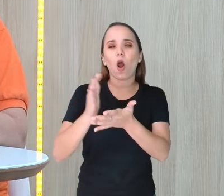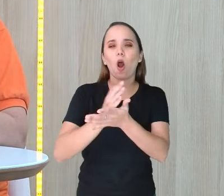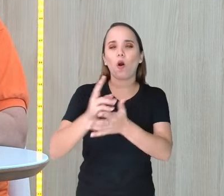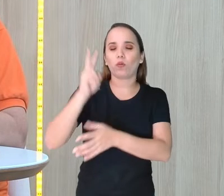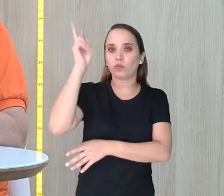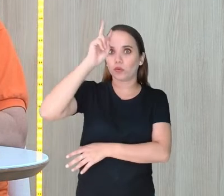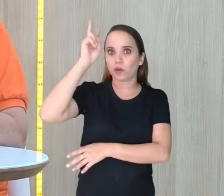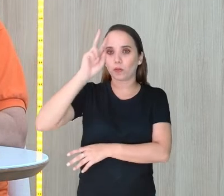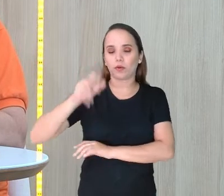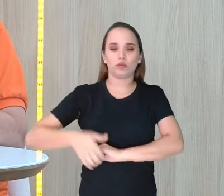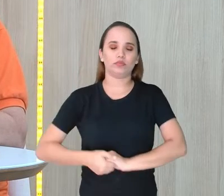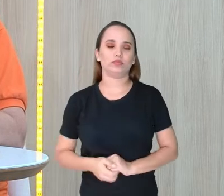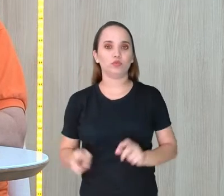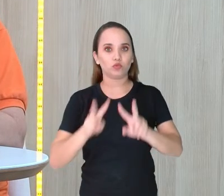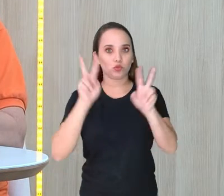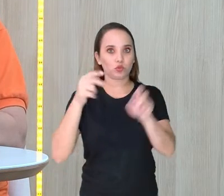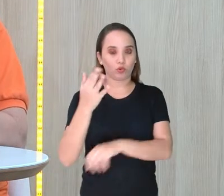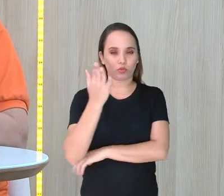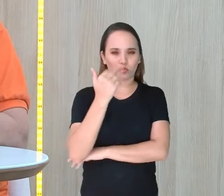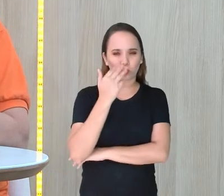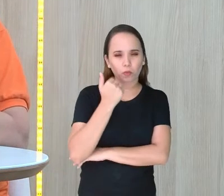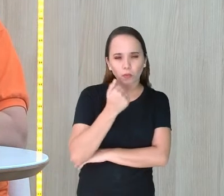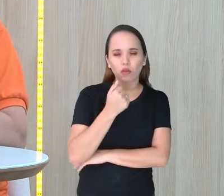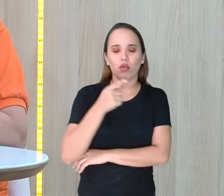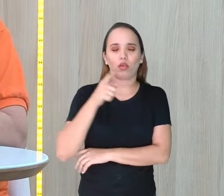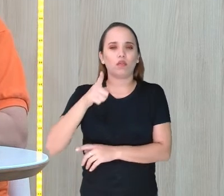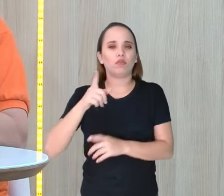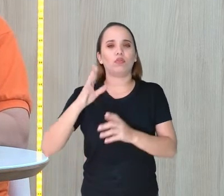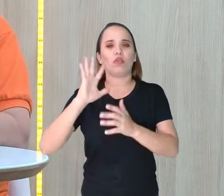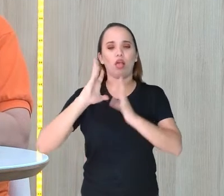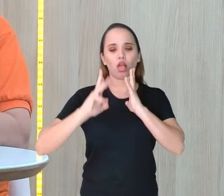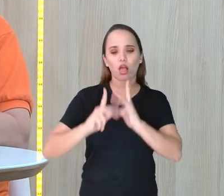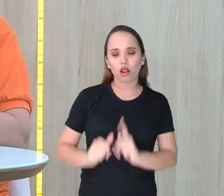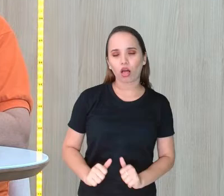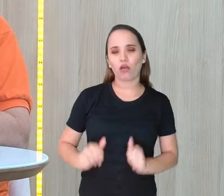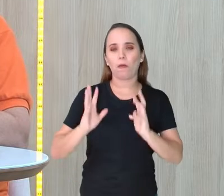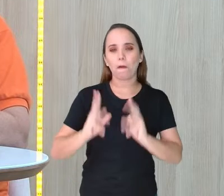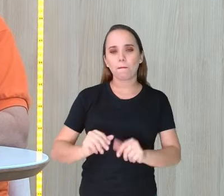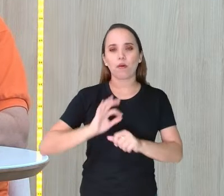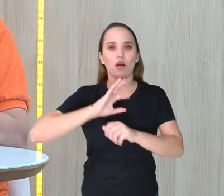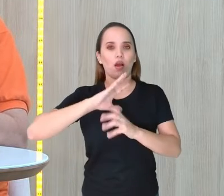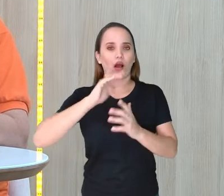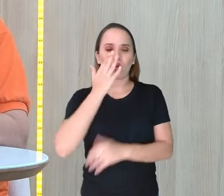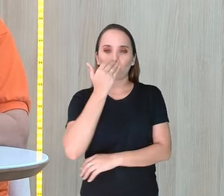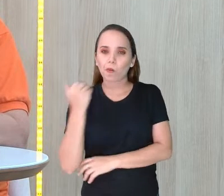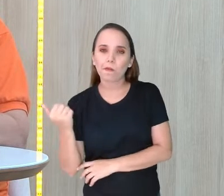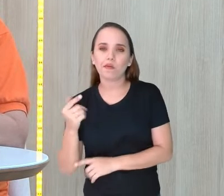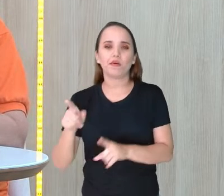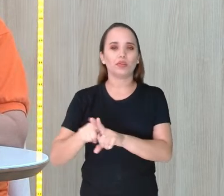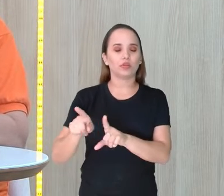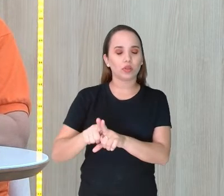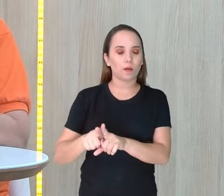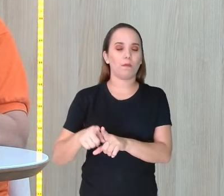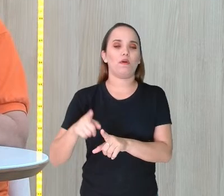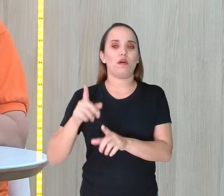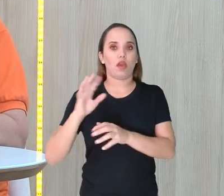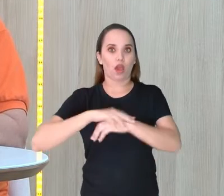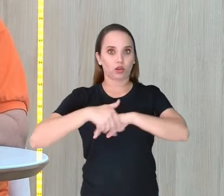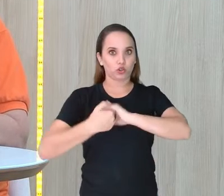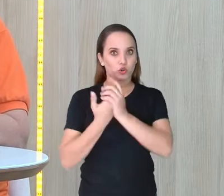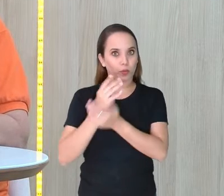Primeira questão aí dos alimentos, lavar bem as mãos, lavar bem os alimentos, né, que vão ser consumidos,